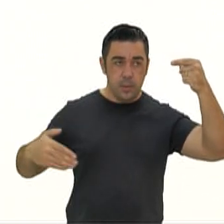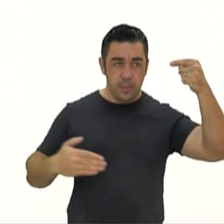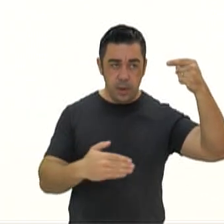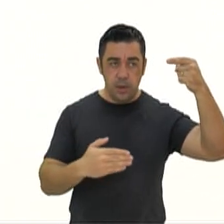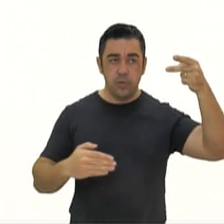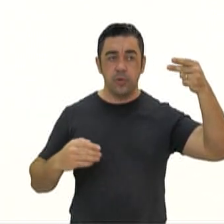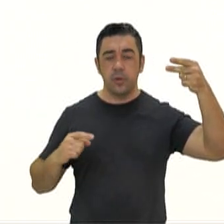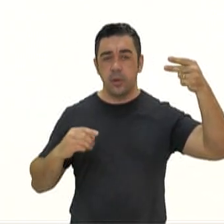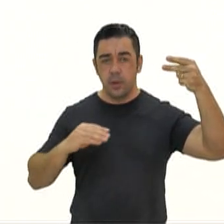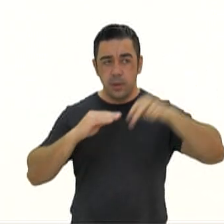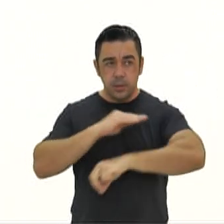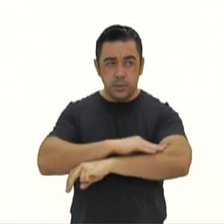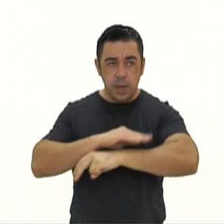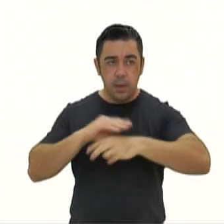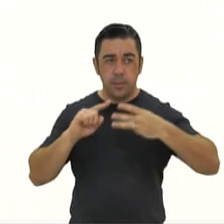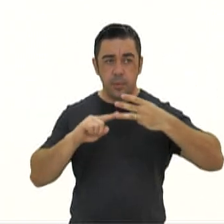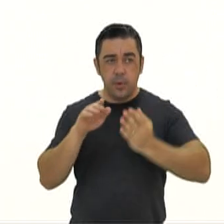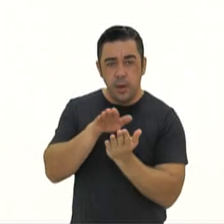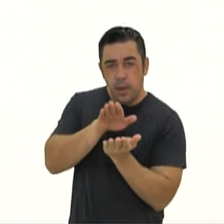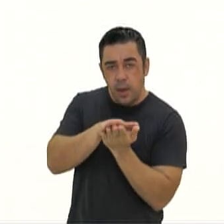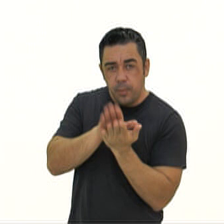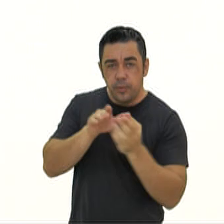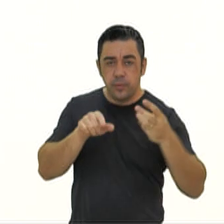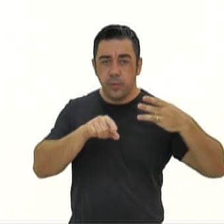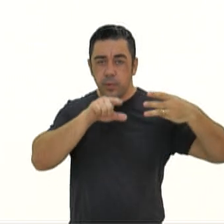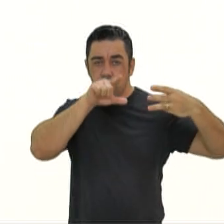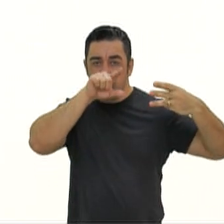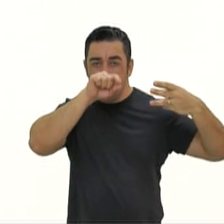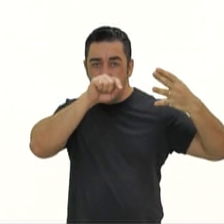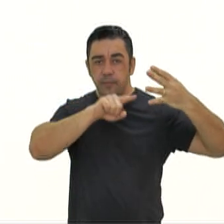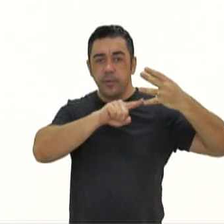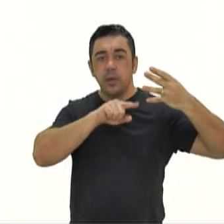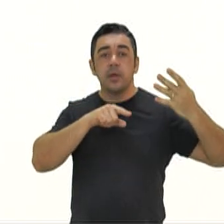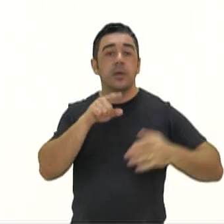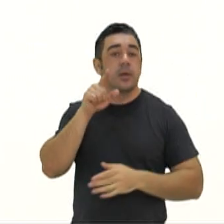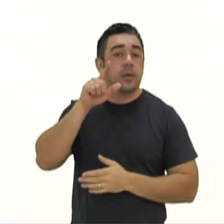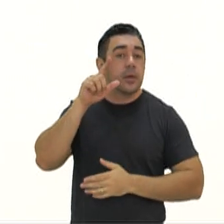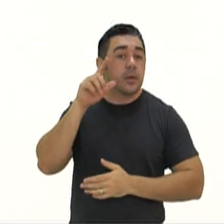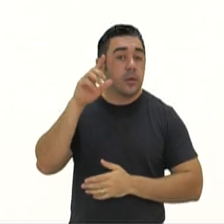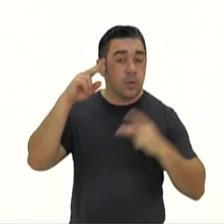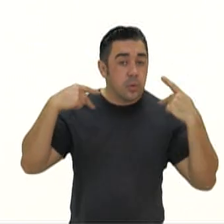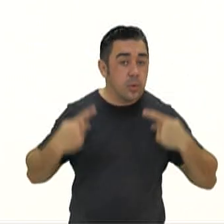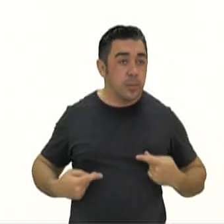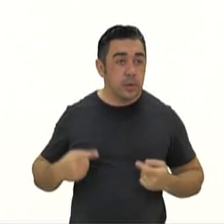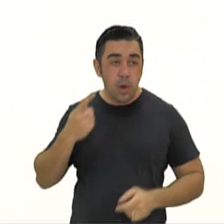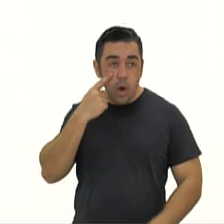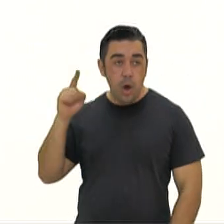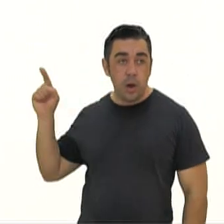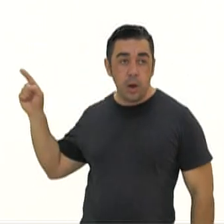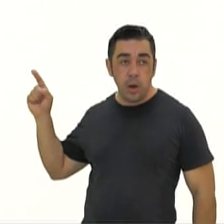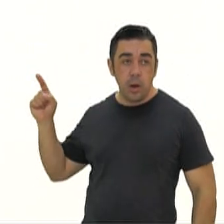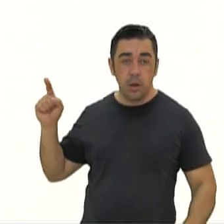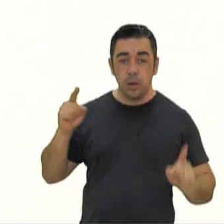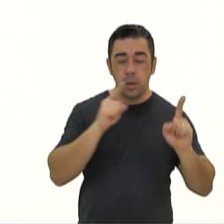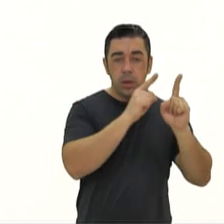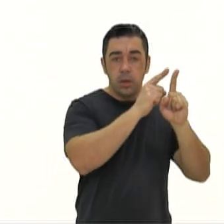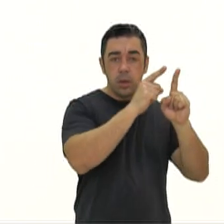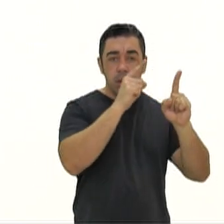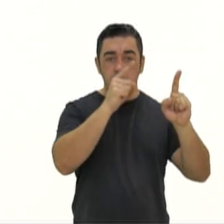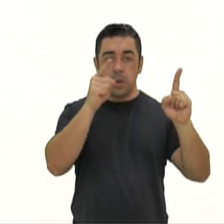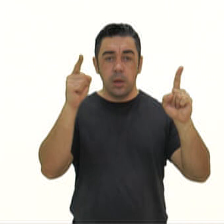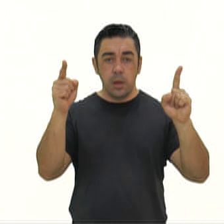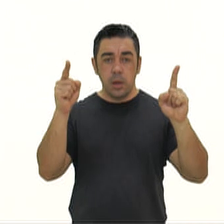anfíbio, réptil, ave e humano. Eles apresentam fendas faringíneas aqui, que